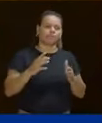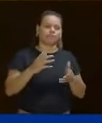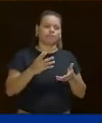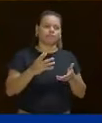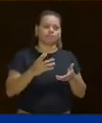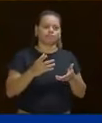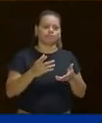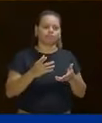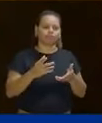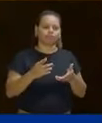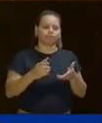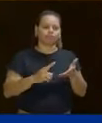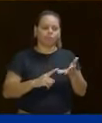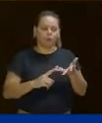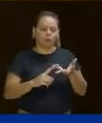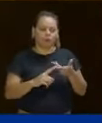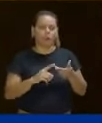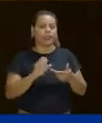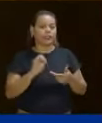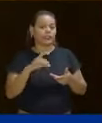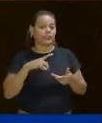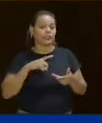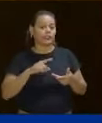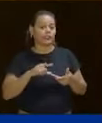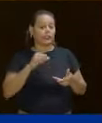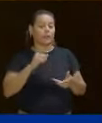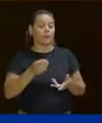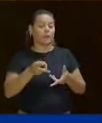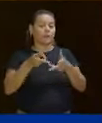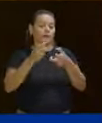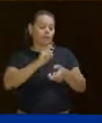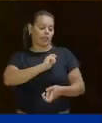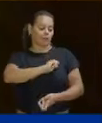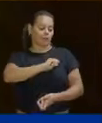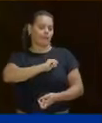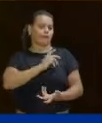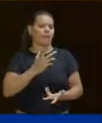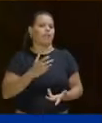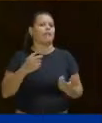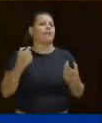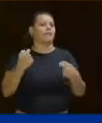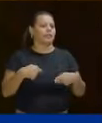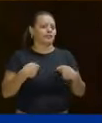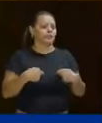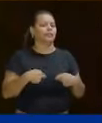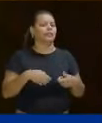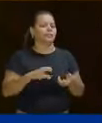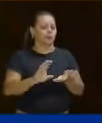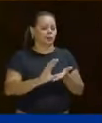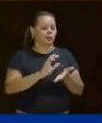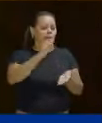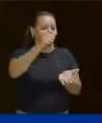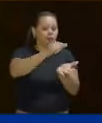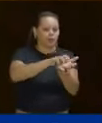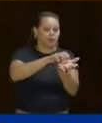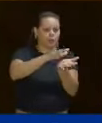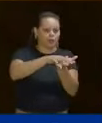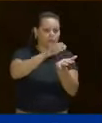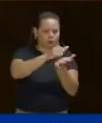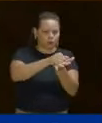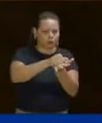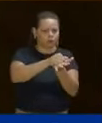má-fé. Só, excelência, que nós temos a multa